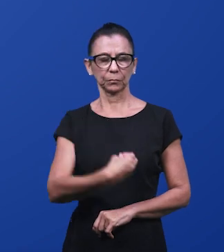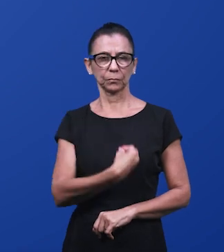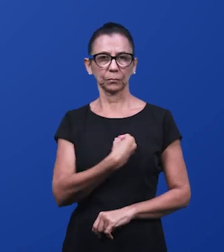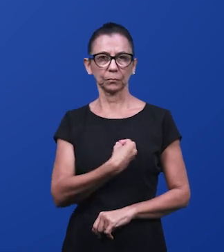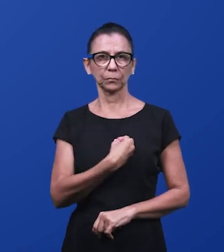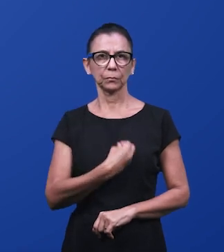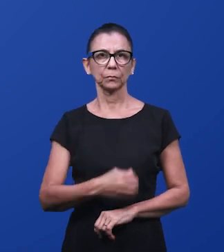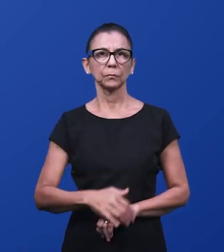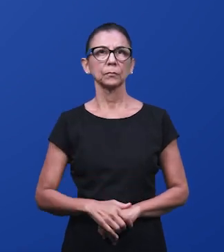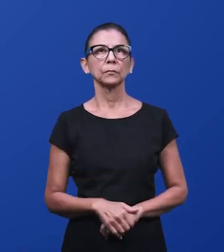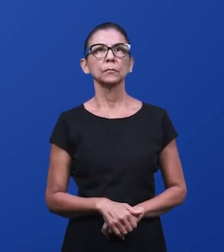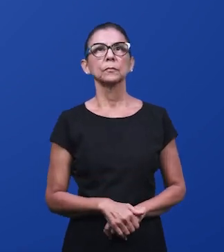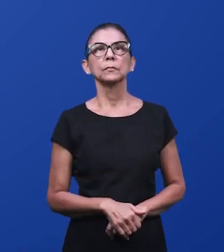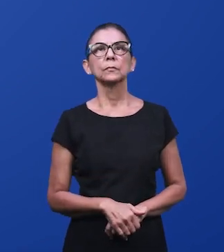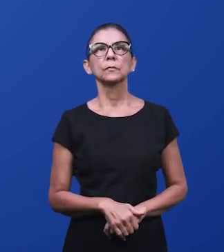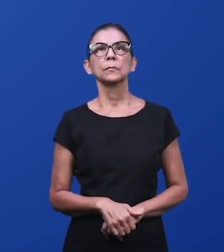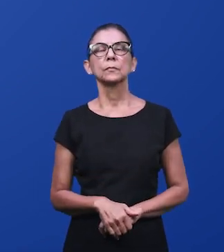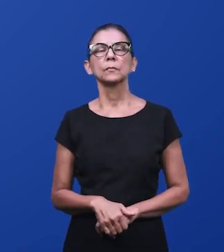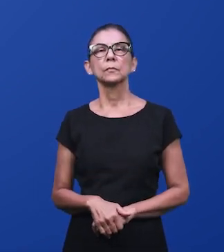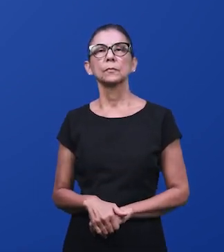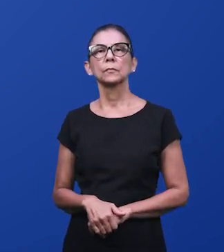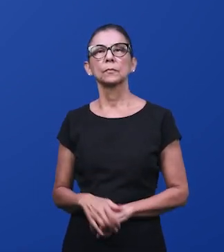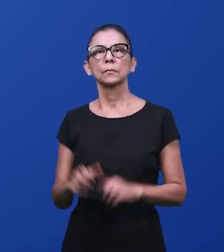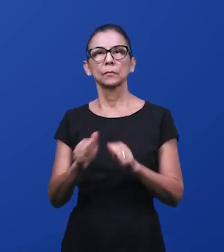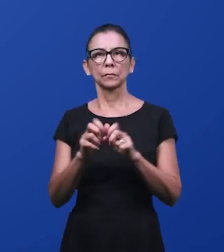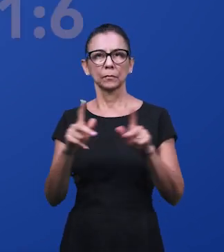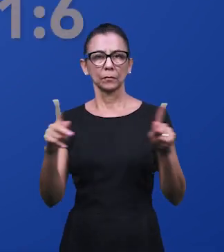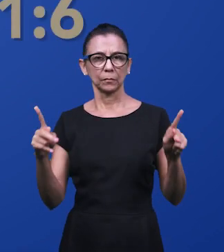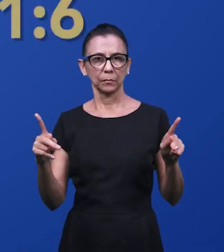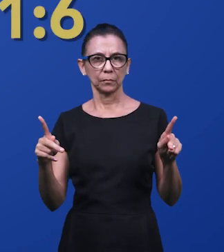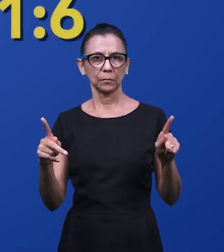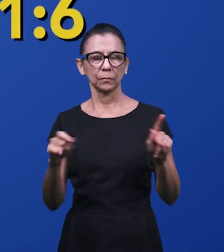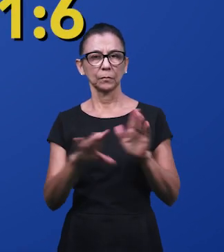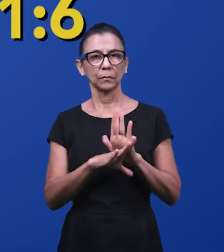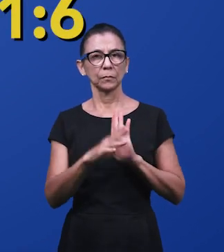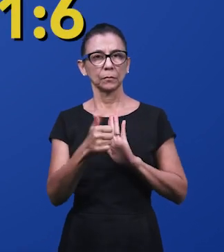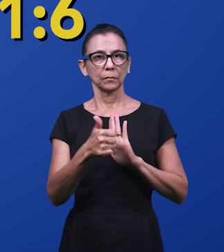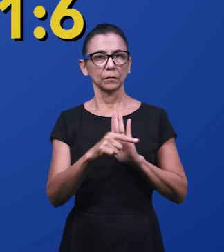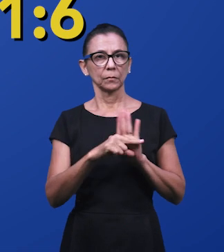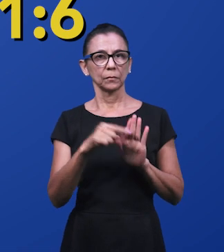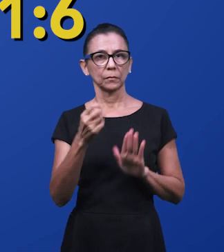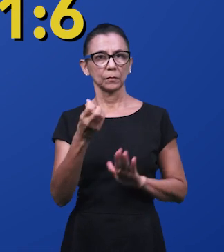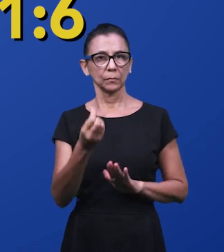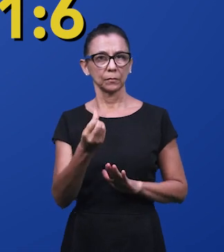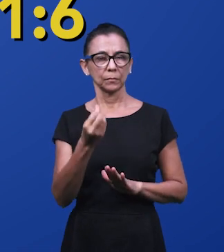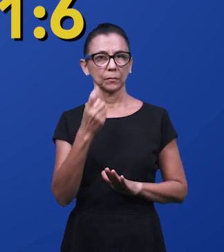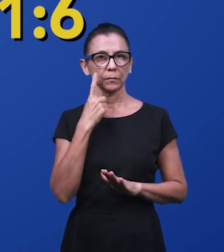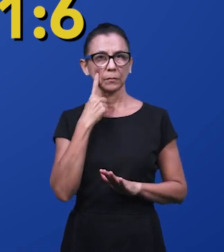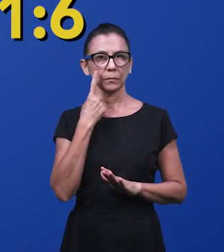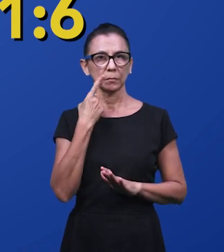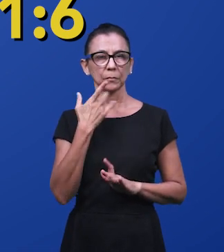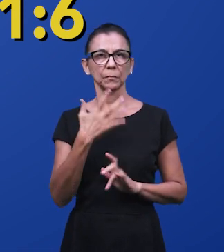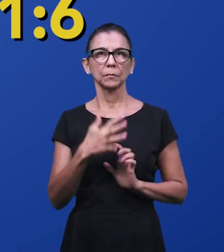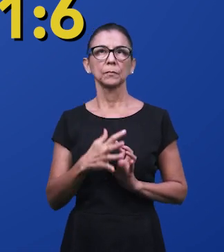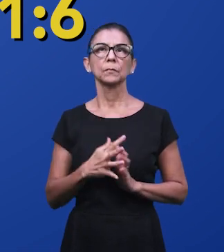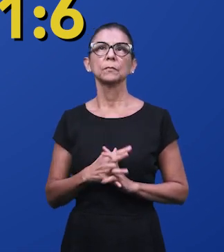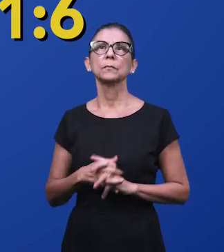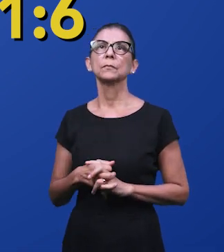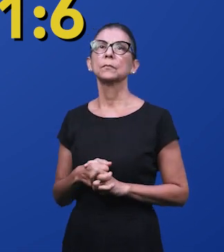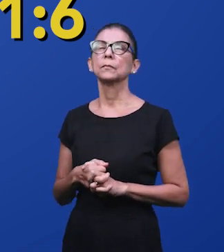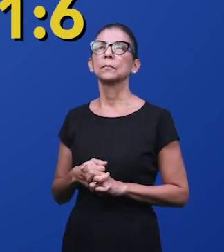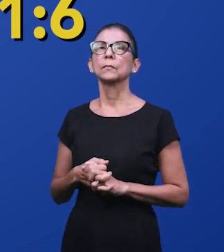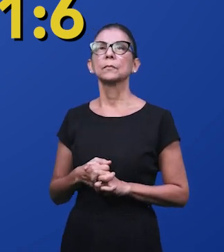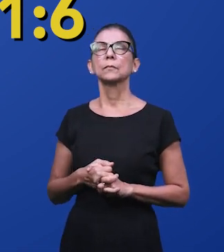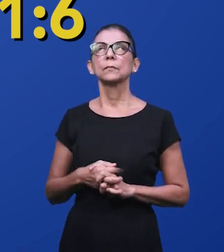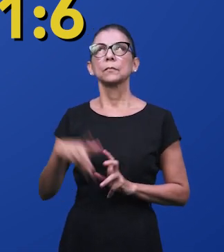ele se encontra em Apocalipse, capítulo 1, versículo 6, que diz assim: e nos fez reis e sacerdotes para Deus